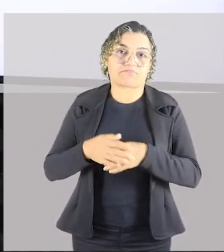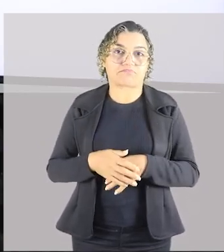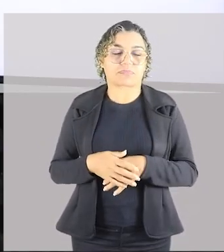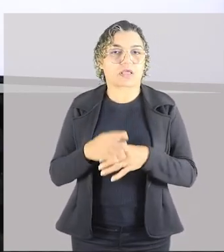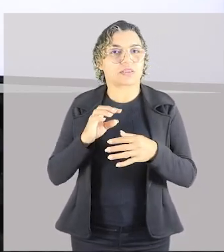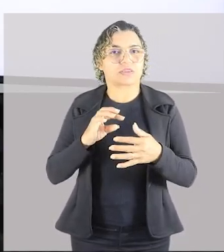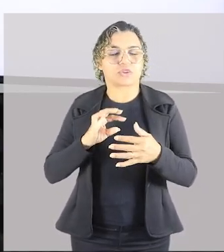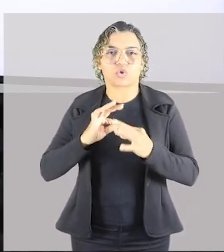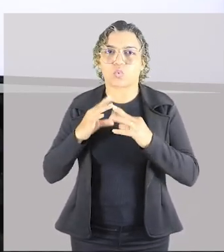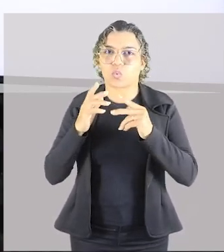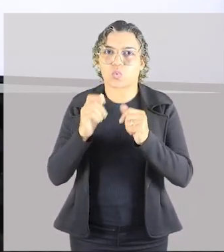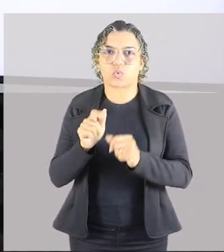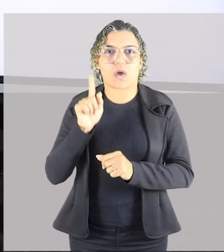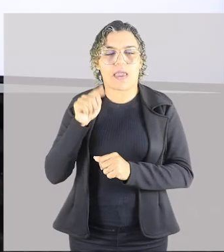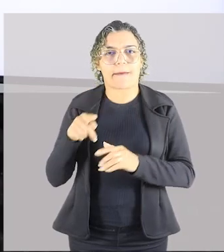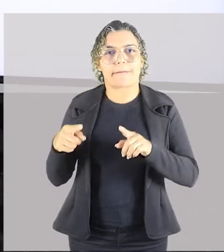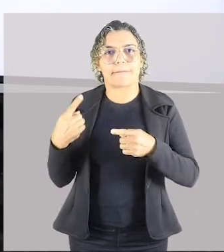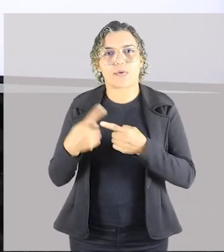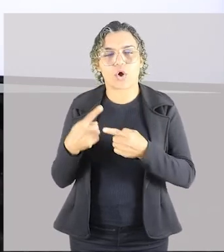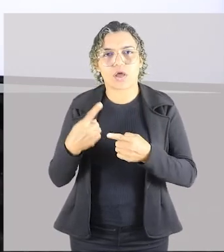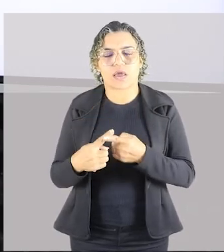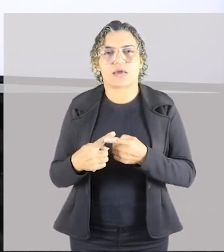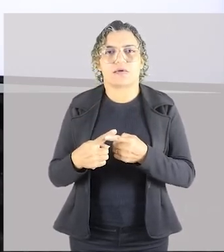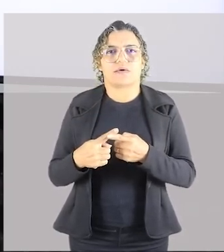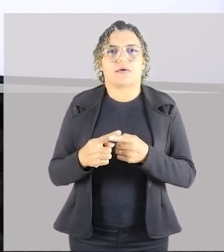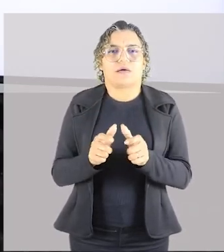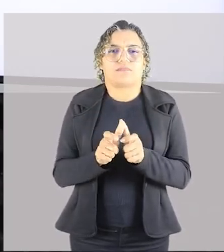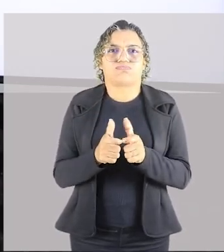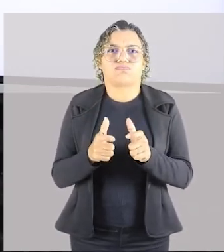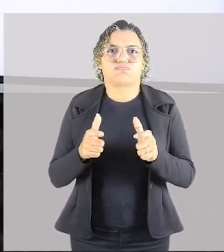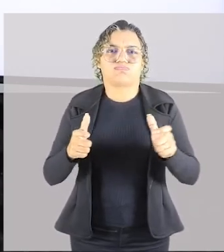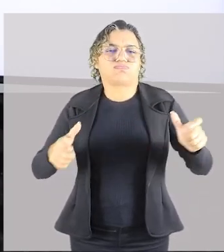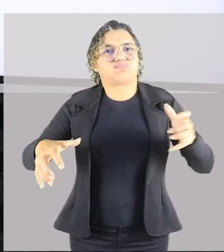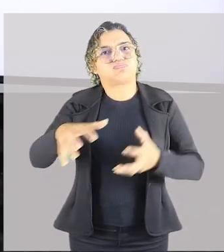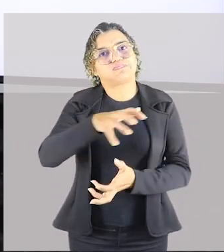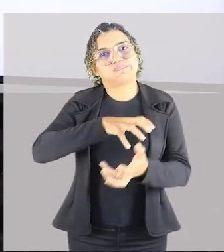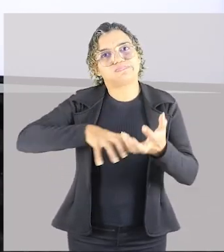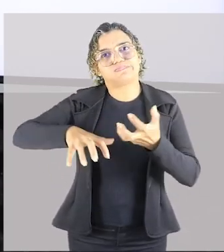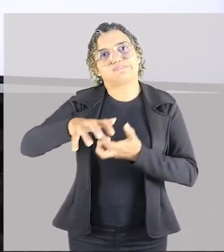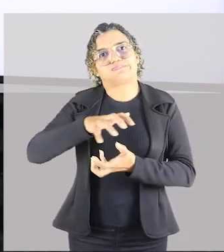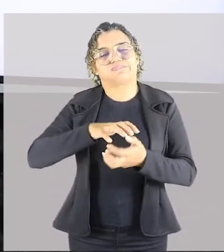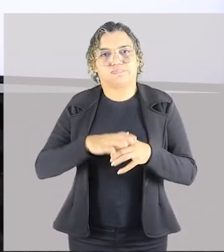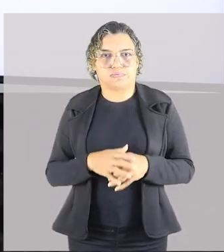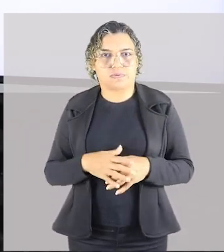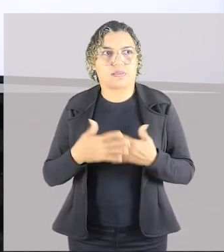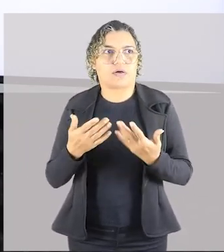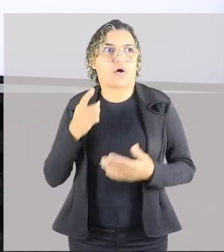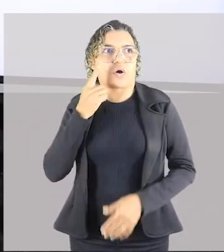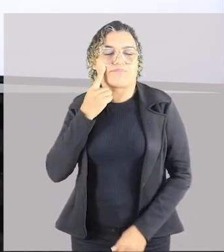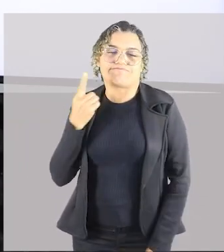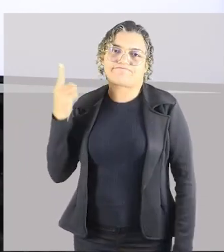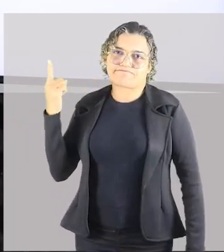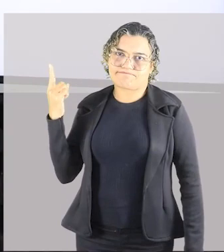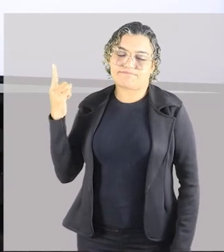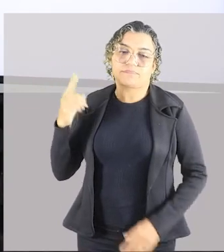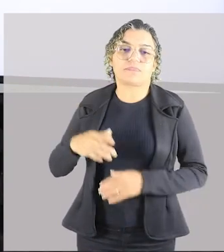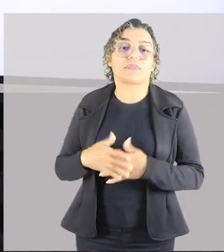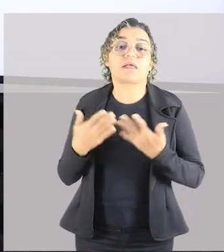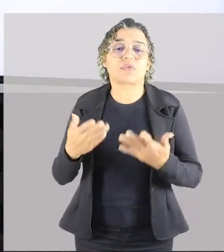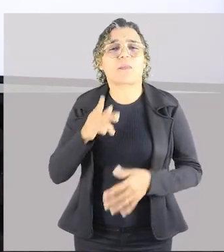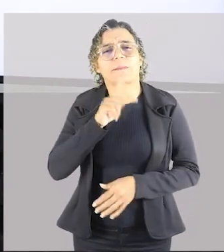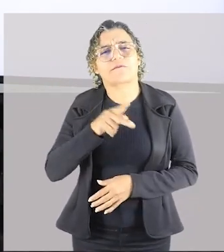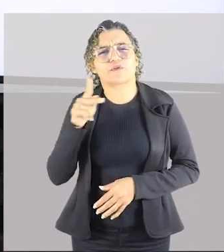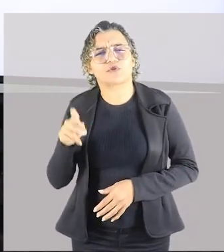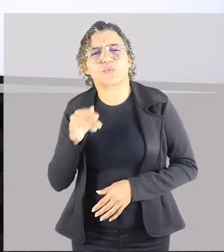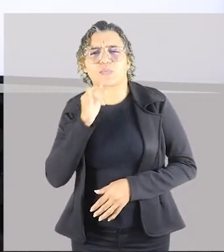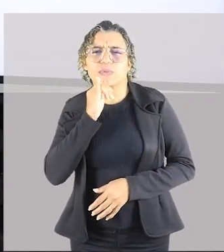Tudo isso fruto deste crescimento desordenado. Então, atenção aqui, ó, macrocefalia urbana. Marcos, dá um